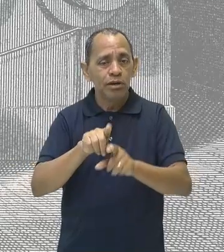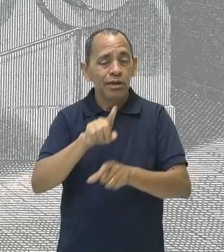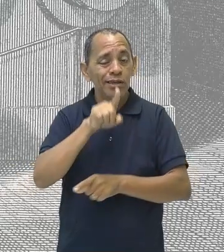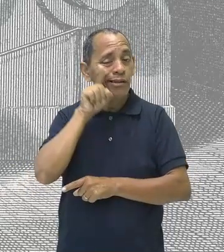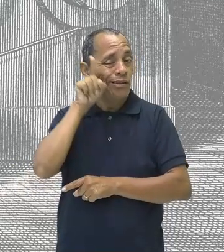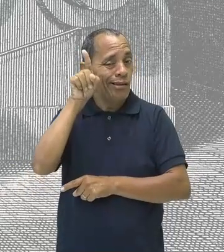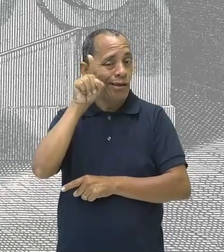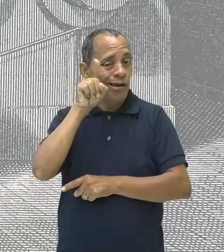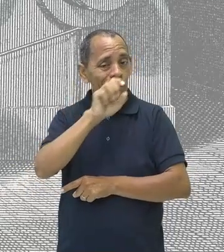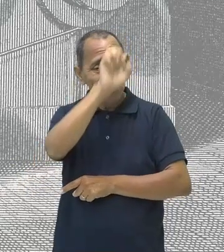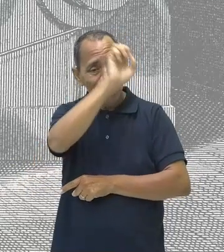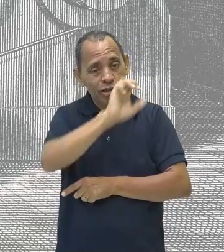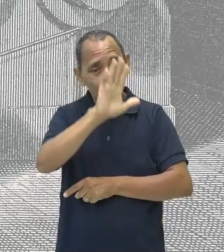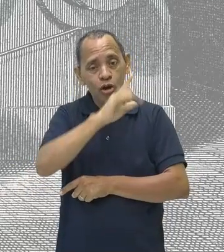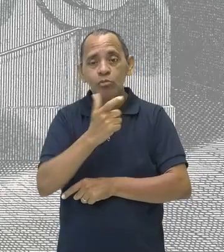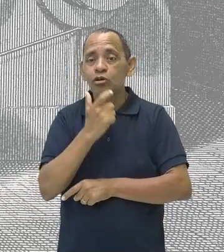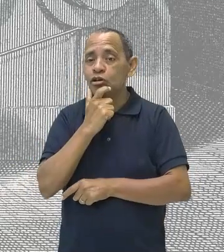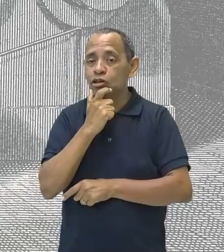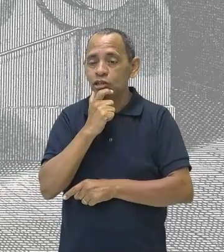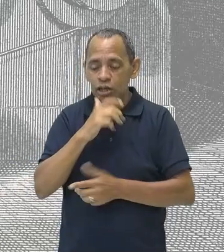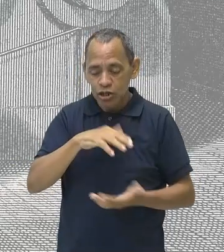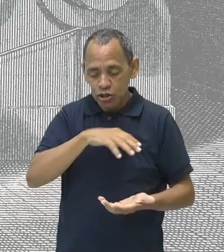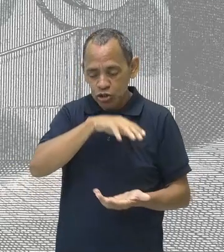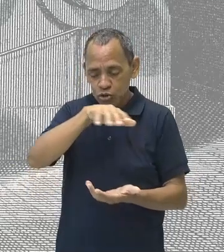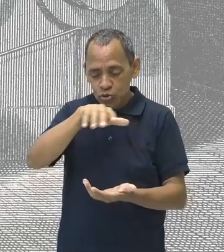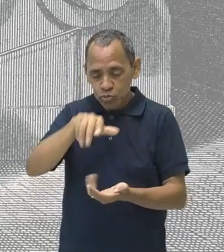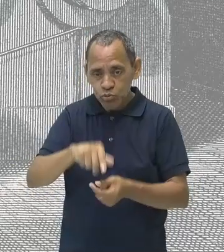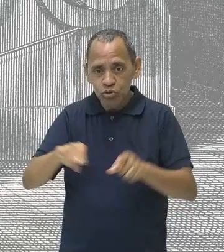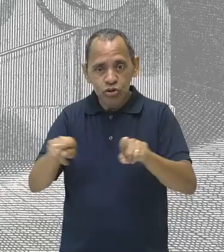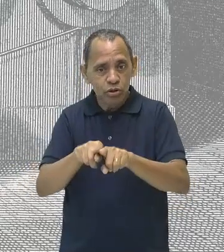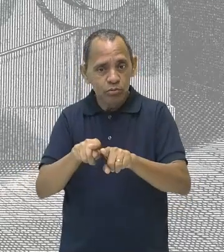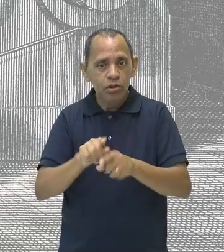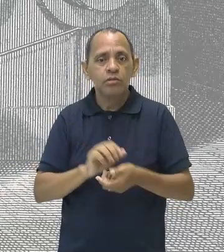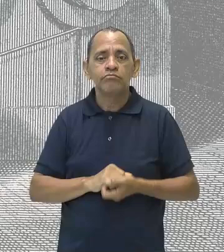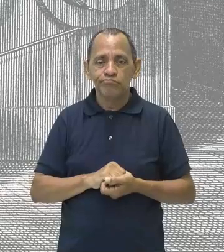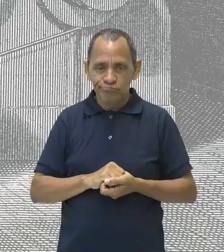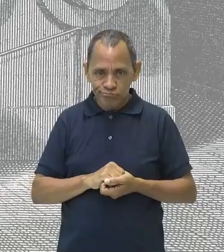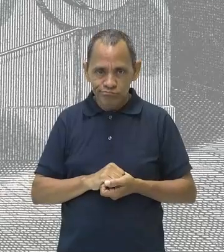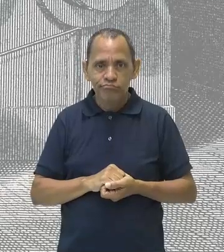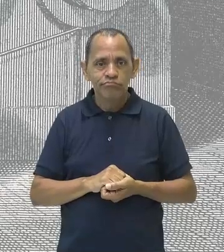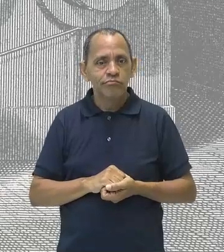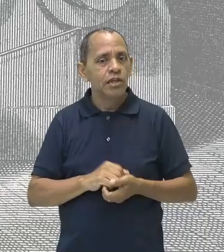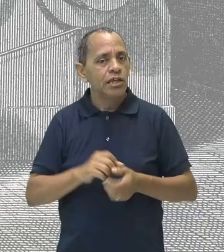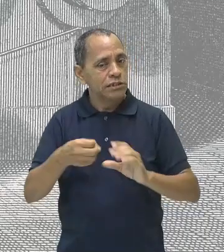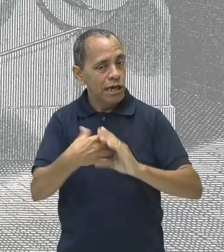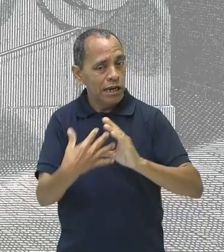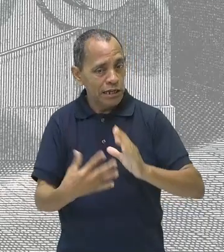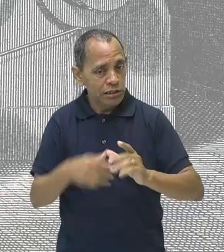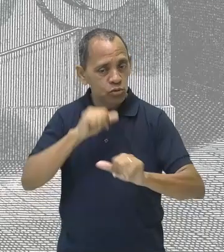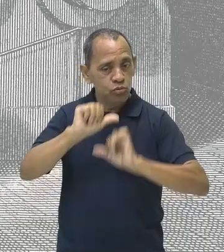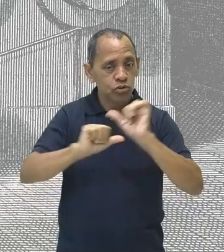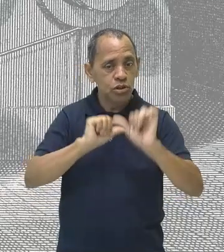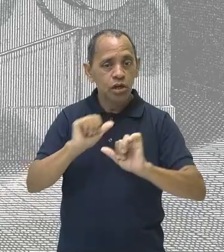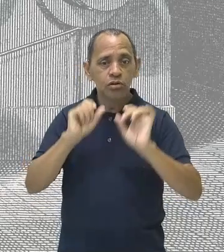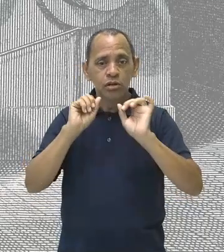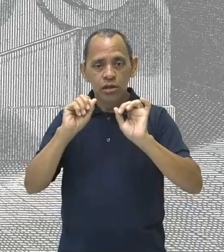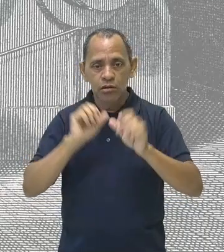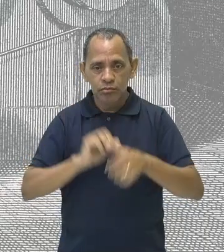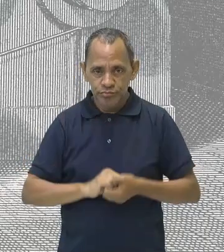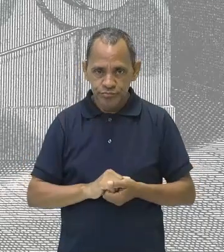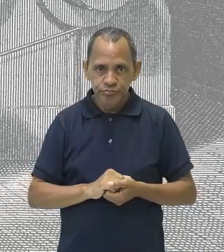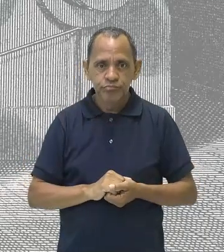Europa, da Inglaterra e do mundo. E essas configurações, elas modificaram